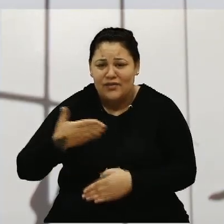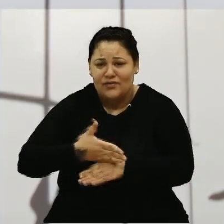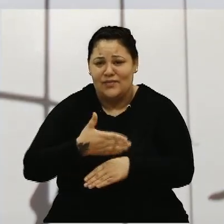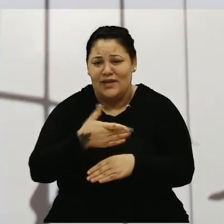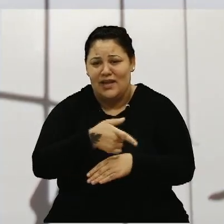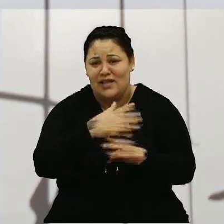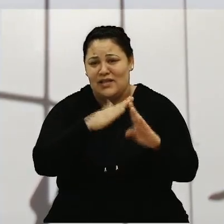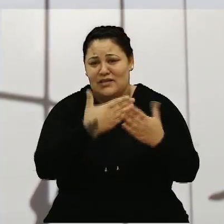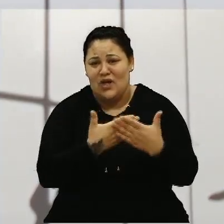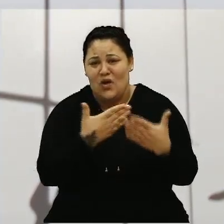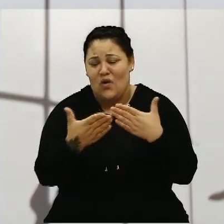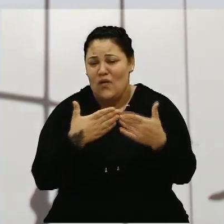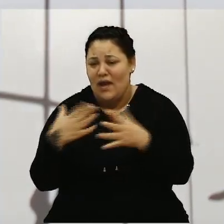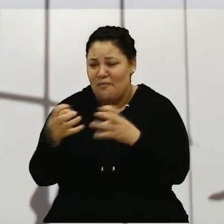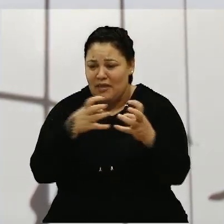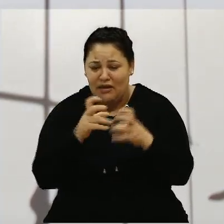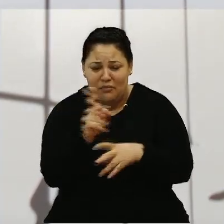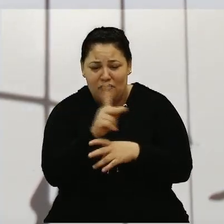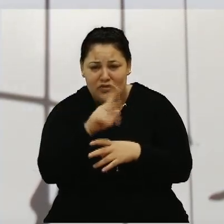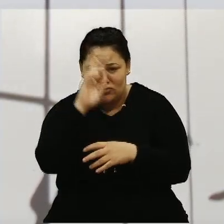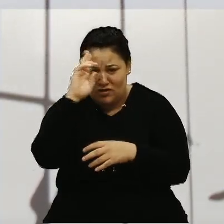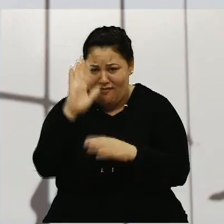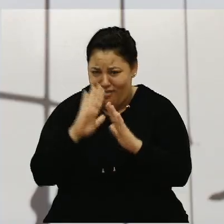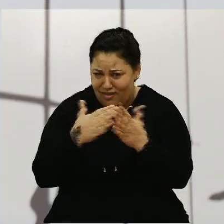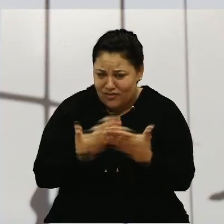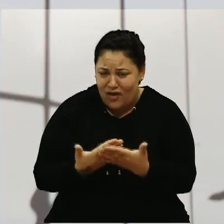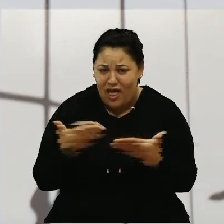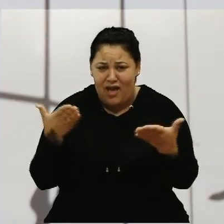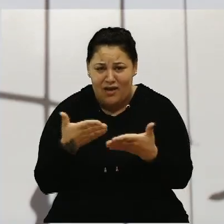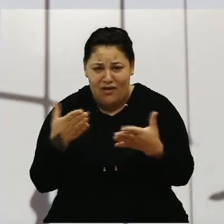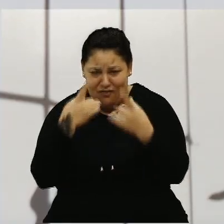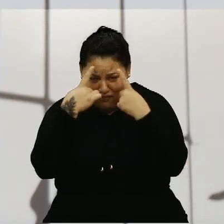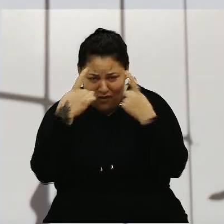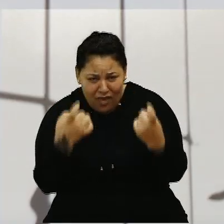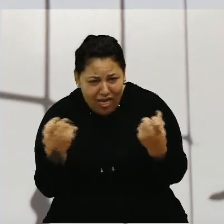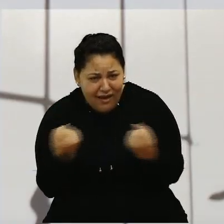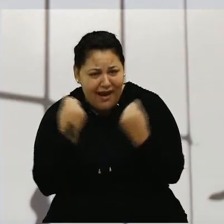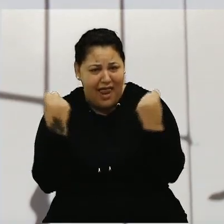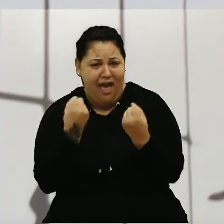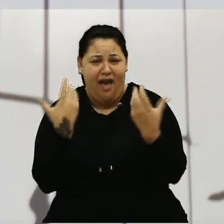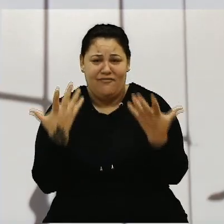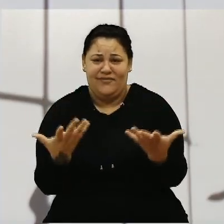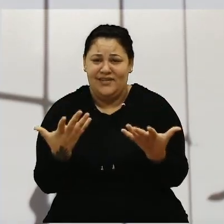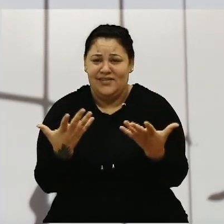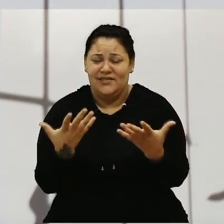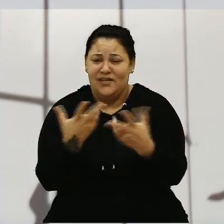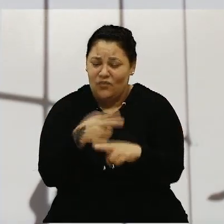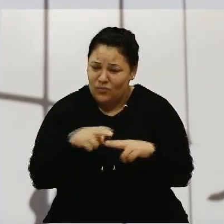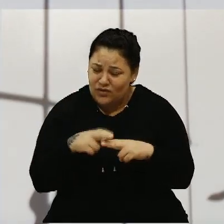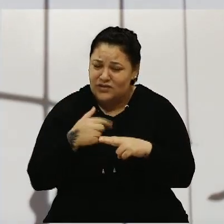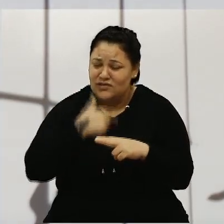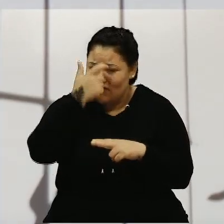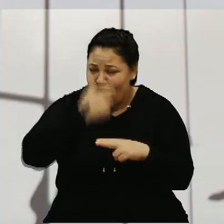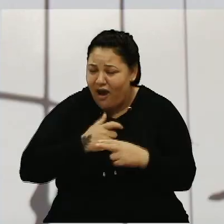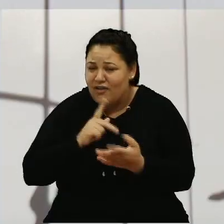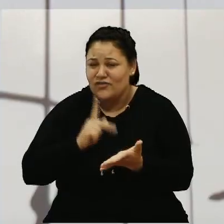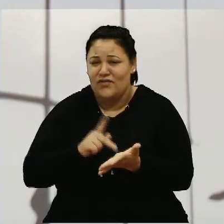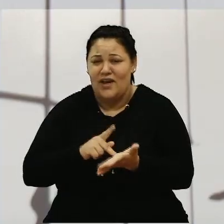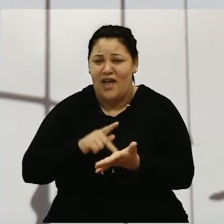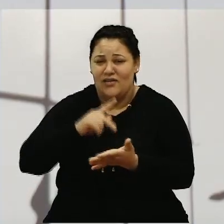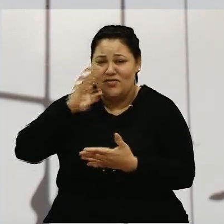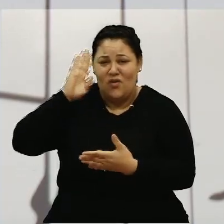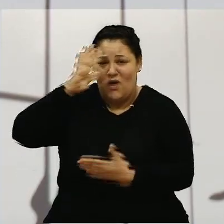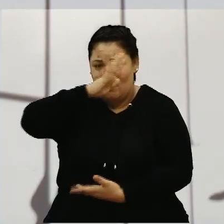qualquer briga com o professor, com o diretor de escola, partir para uma situação mais violenta. Então, nesse sentido, eu acho que a Guarda Municipal tem